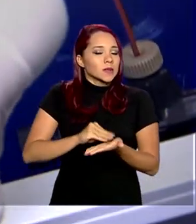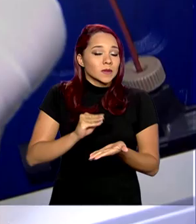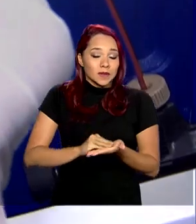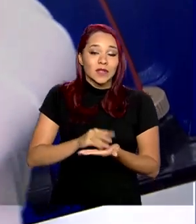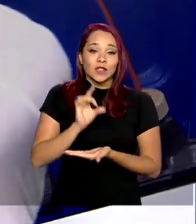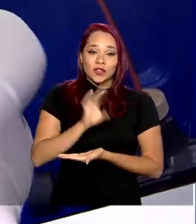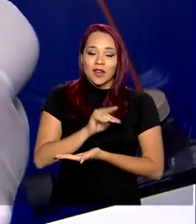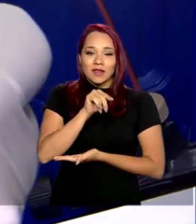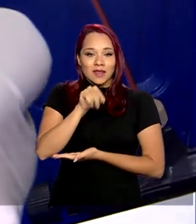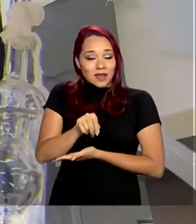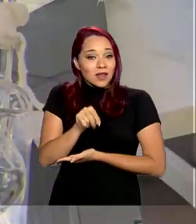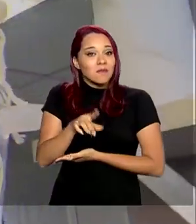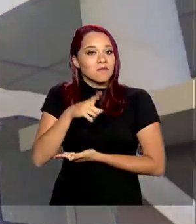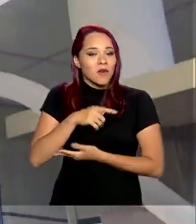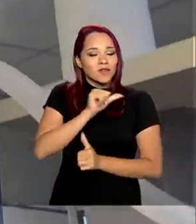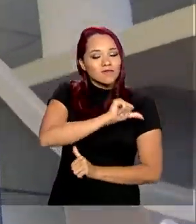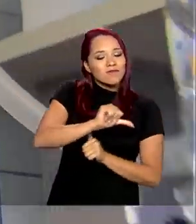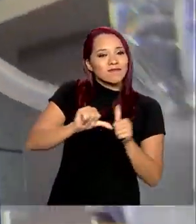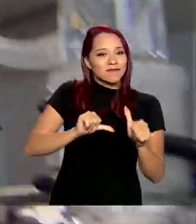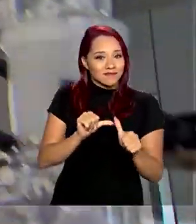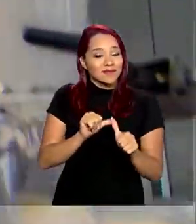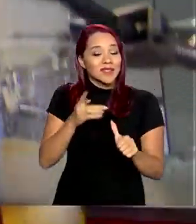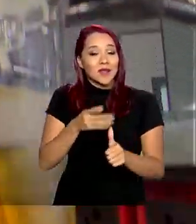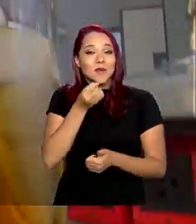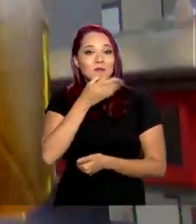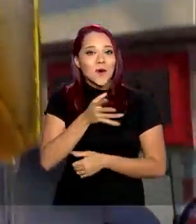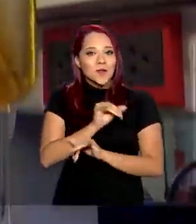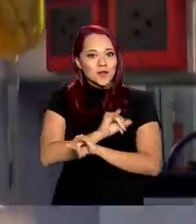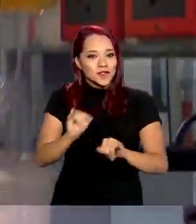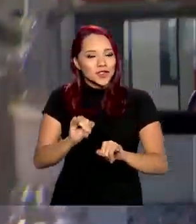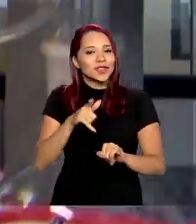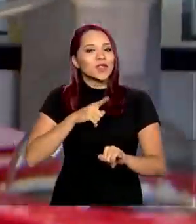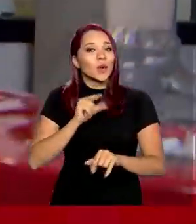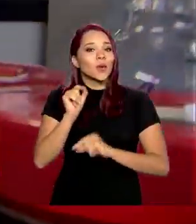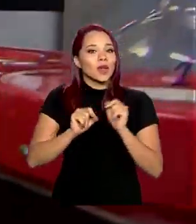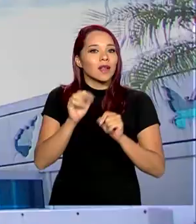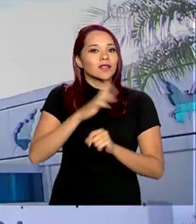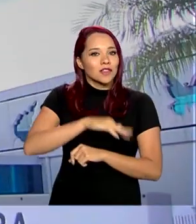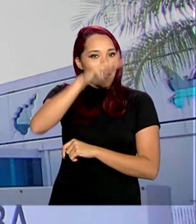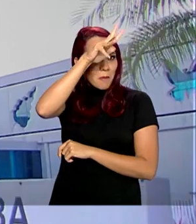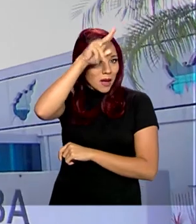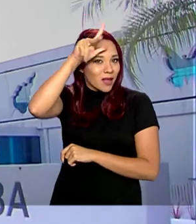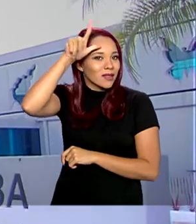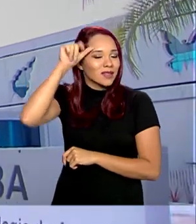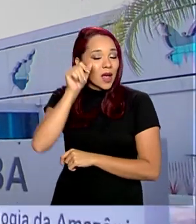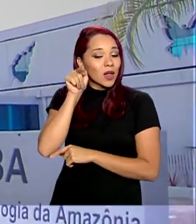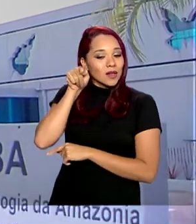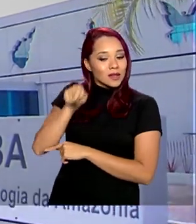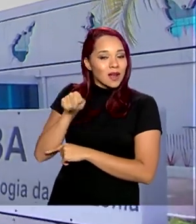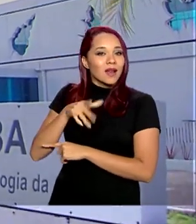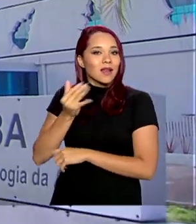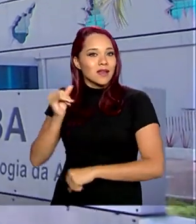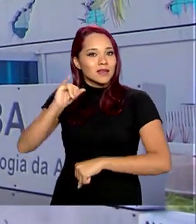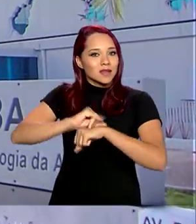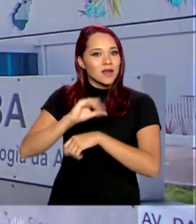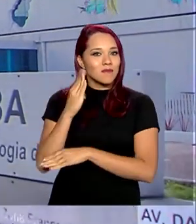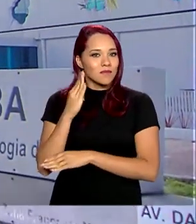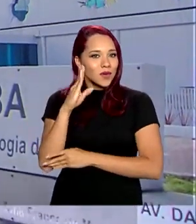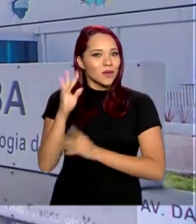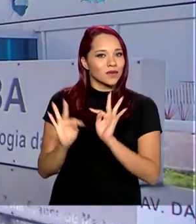Mas essa realidade pode mudar e a boa notícia vem de Manaus. É lá que fica o Centro de